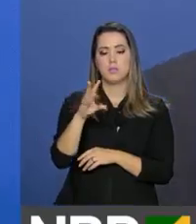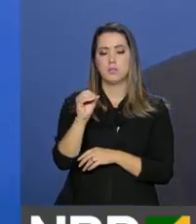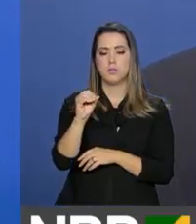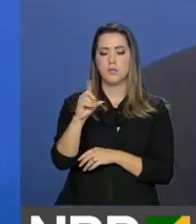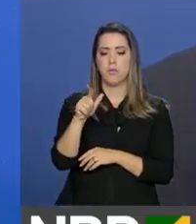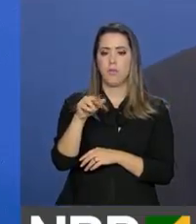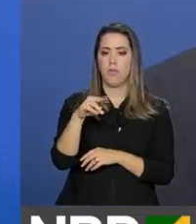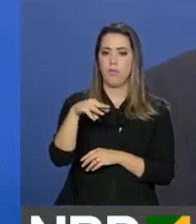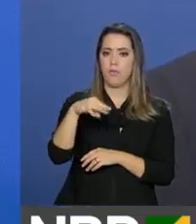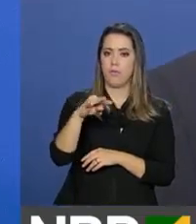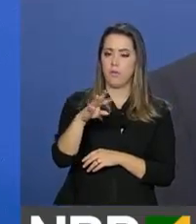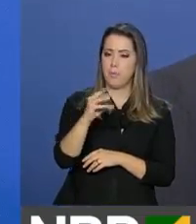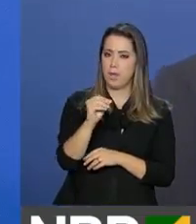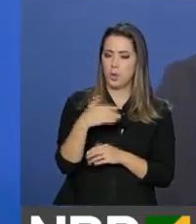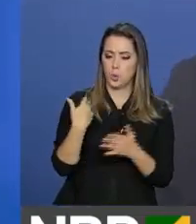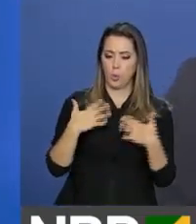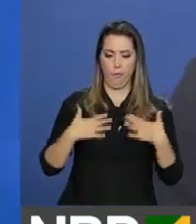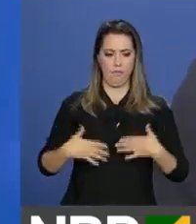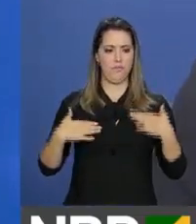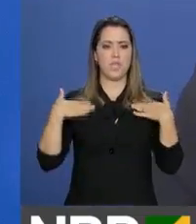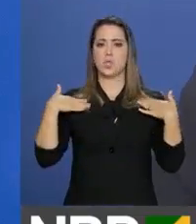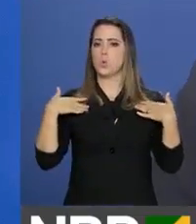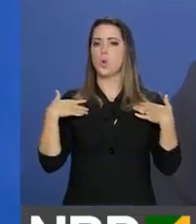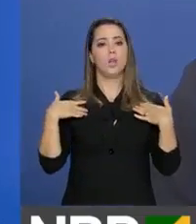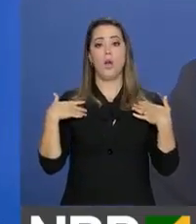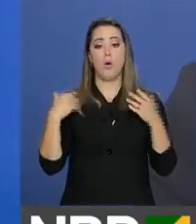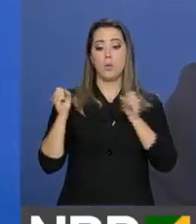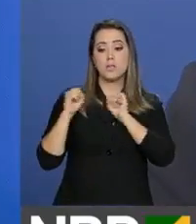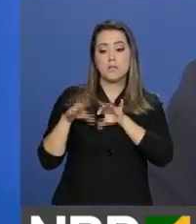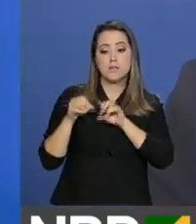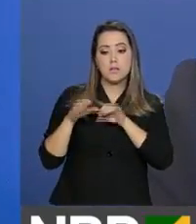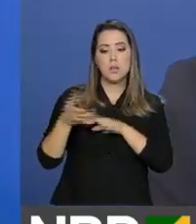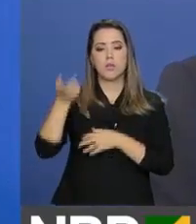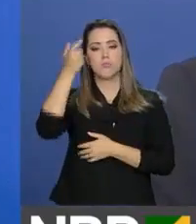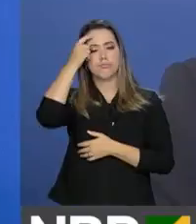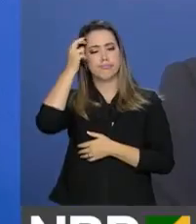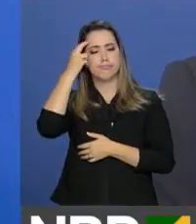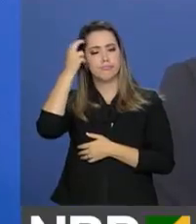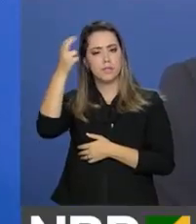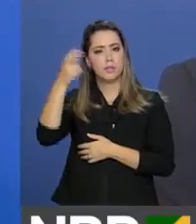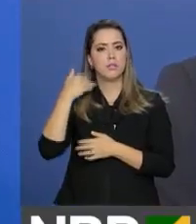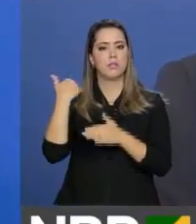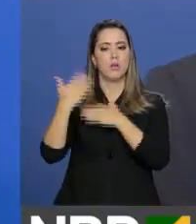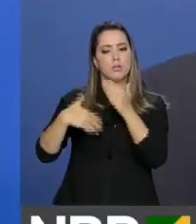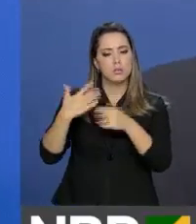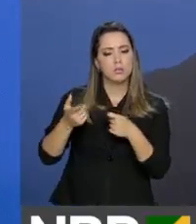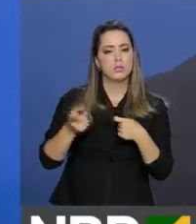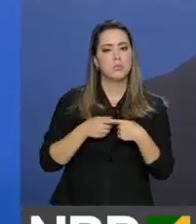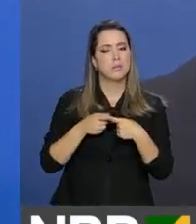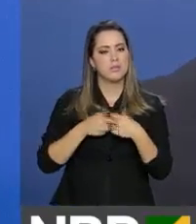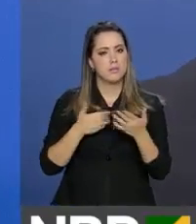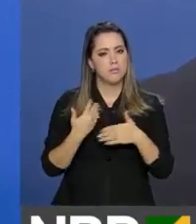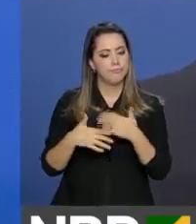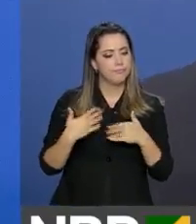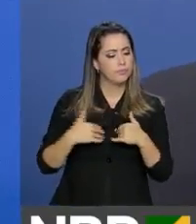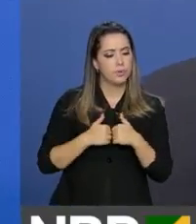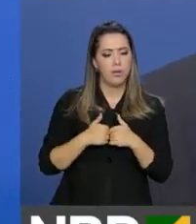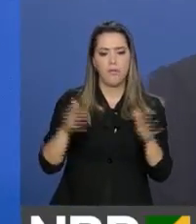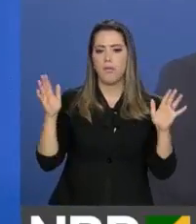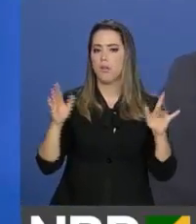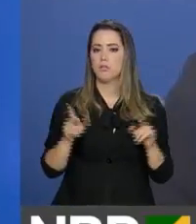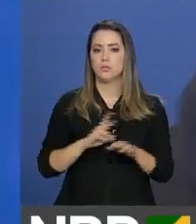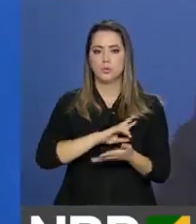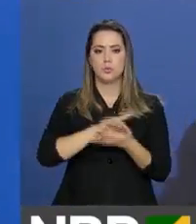Não é o desenvolvimento físico, mas o desenvolvimento educacional, intelectual, da medicina, não é? E a partir daí é